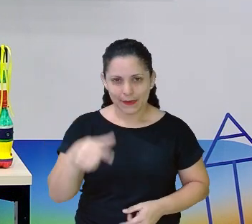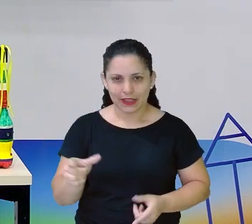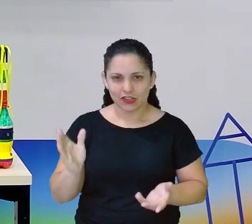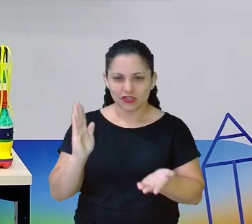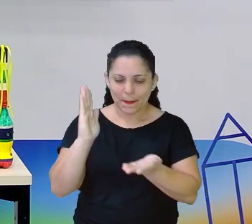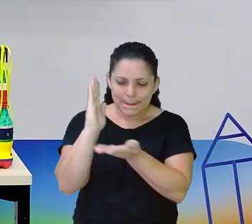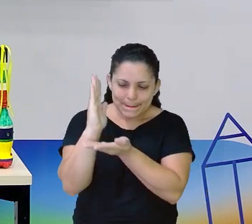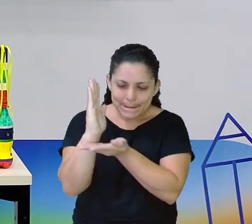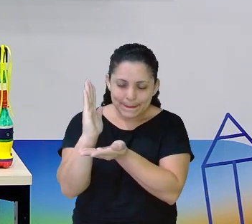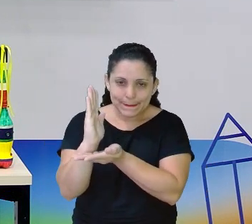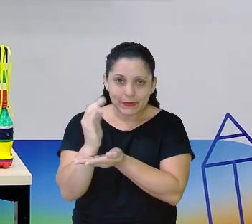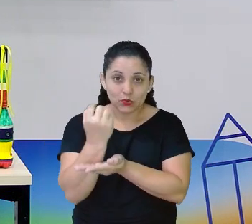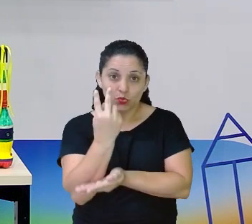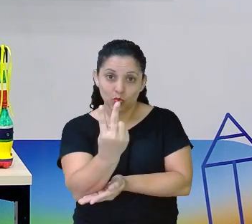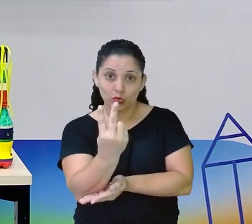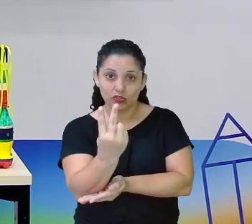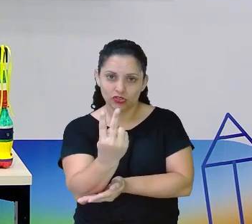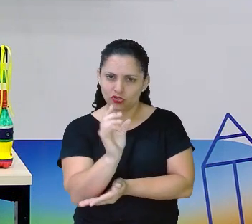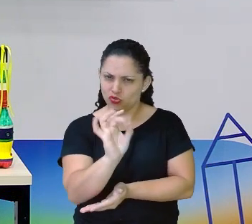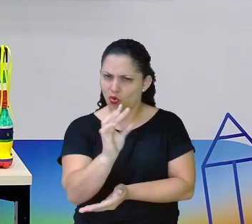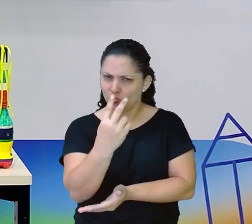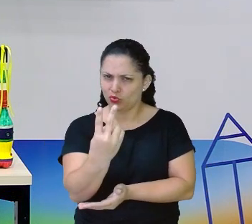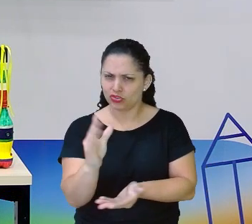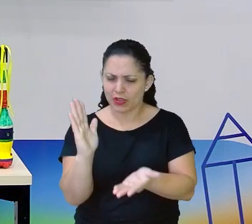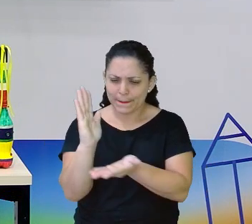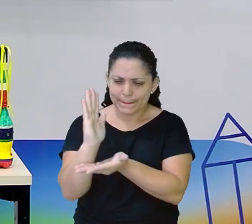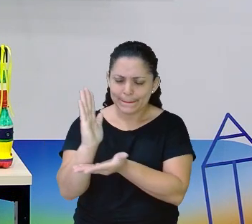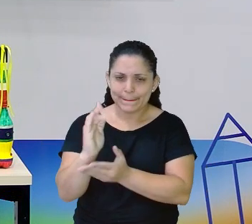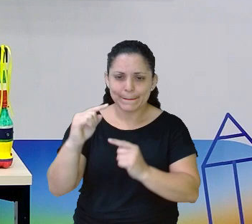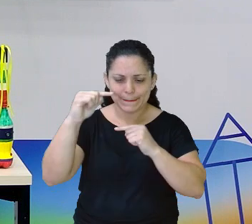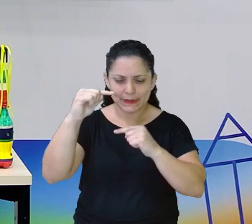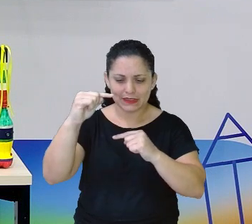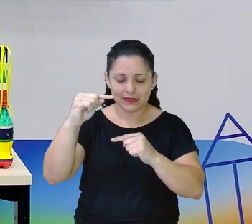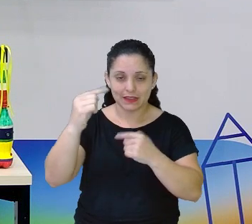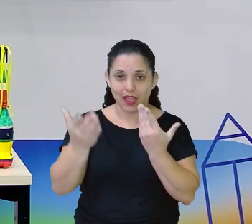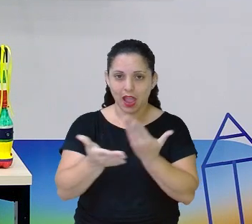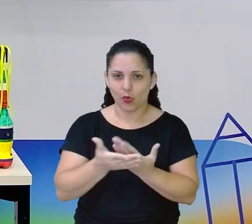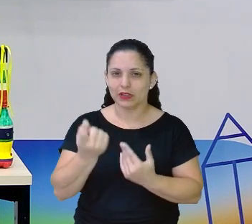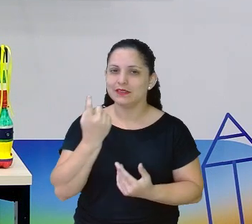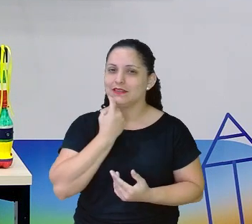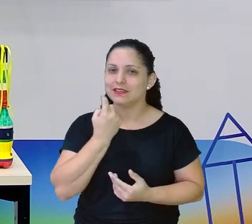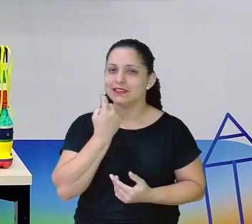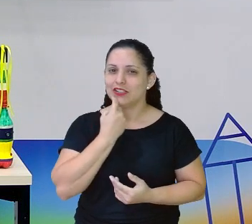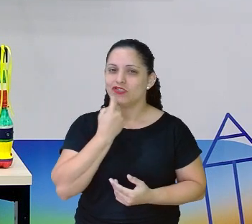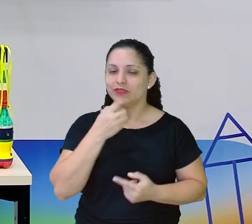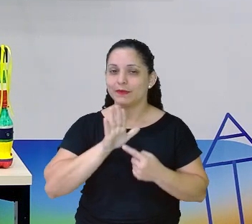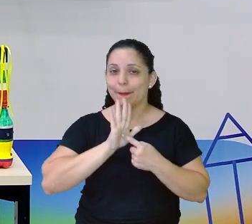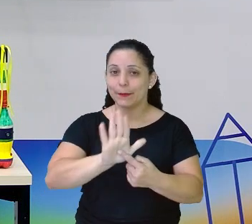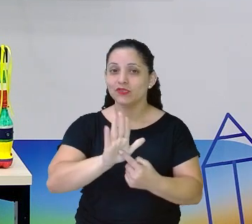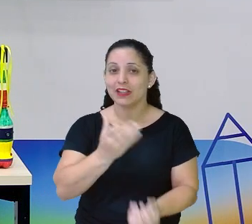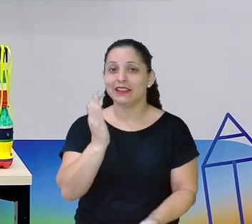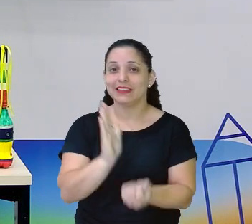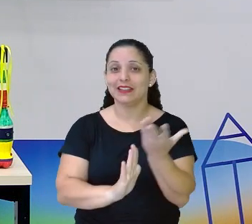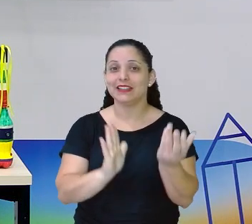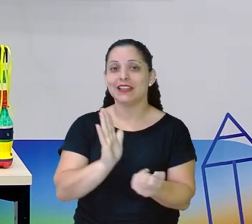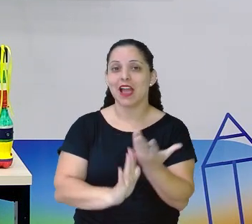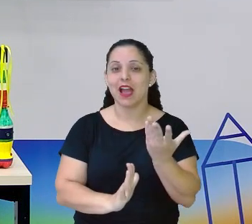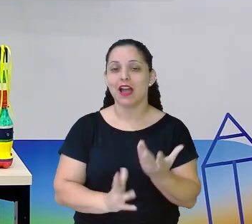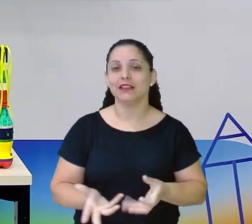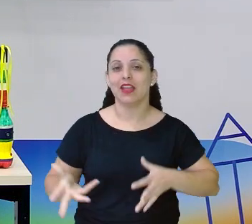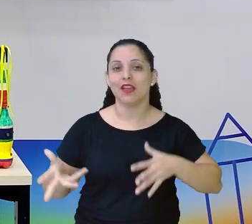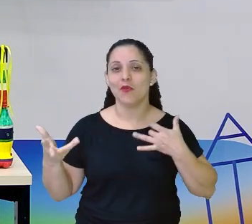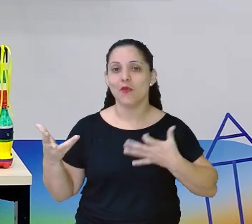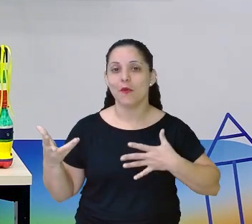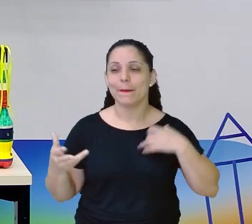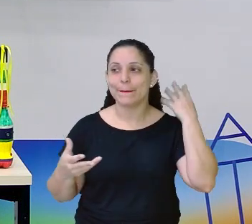ml? Guarda duas, separa duas aí. Na aula de sexta-feira, nós iremos construir um instrumento musical